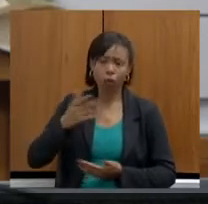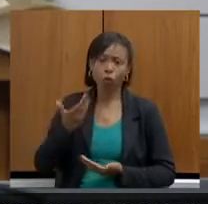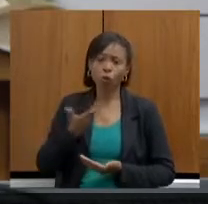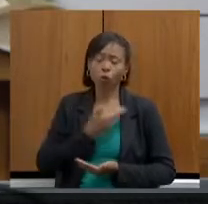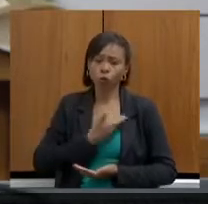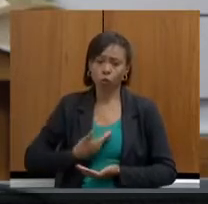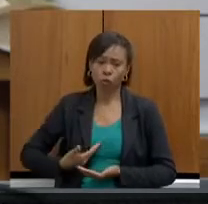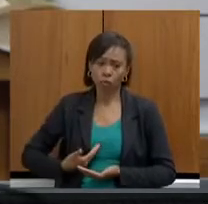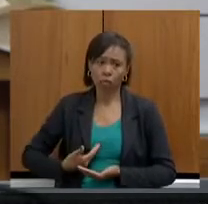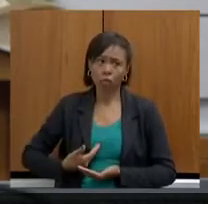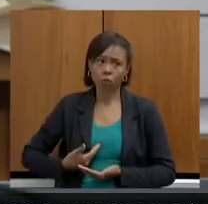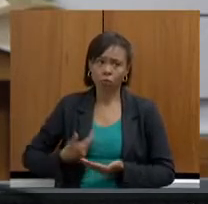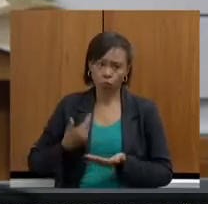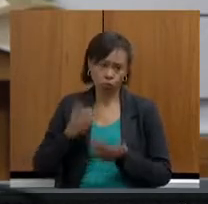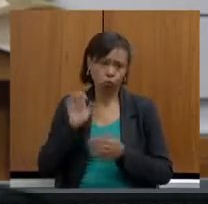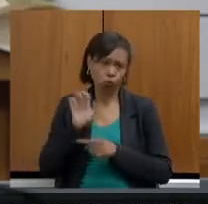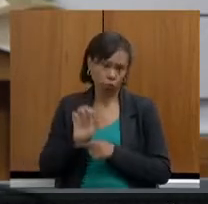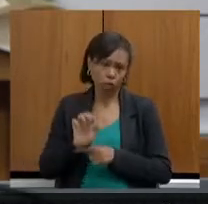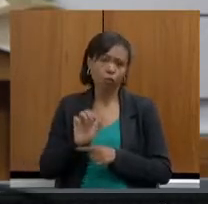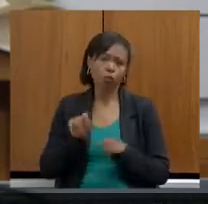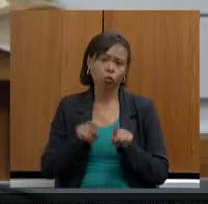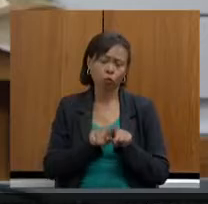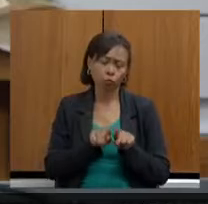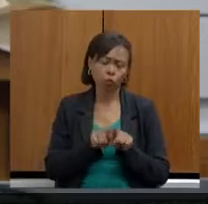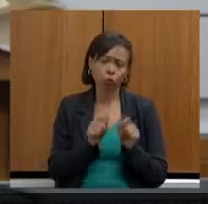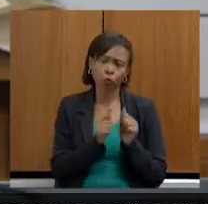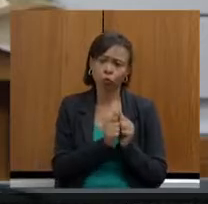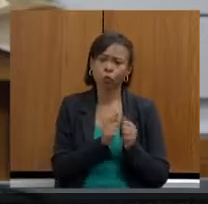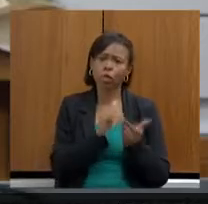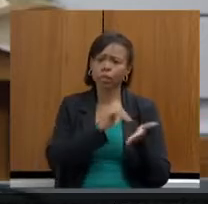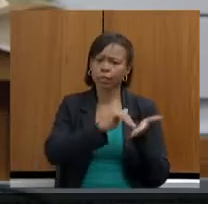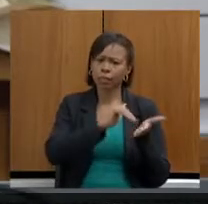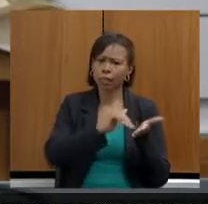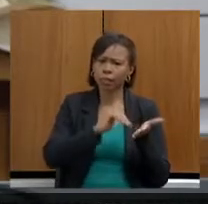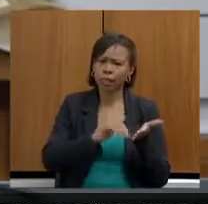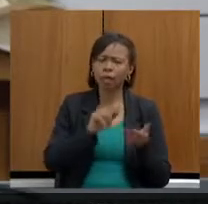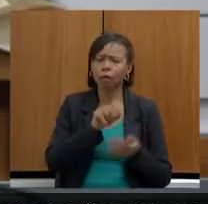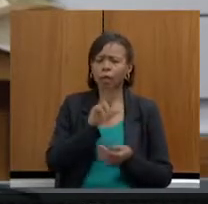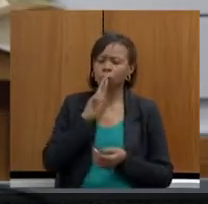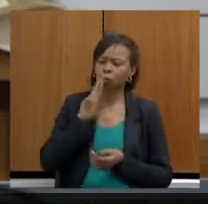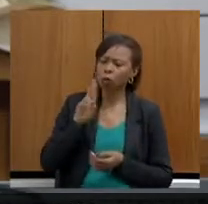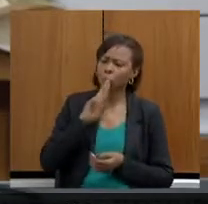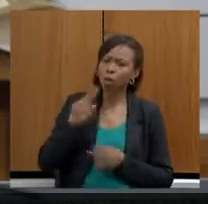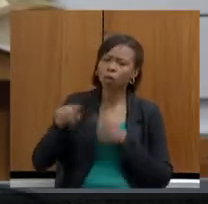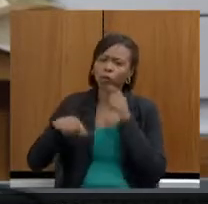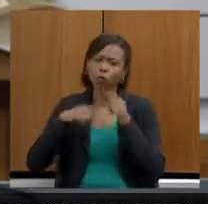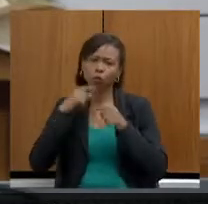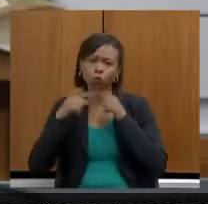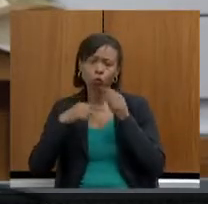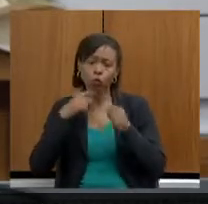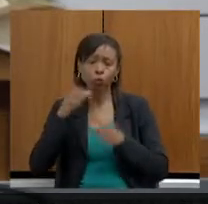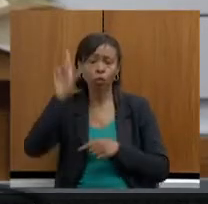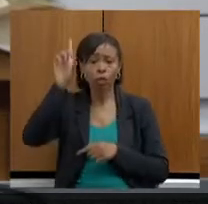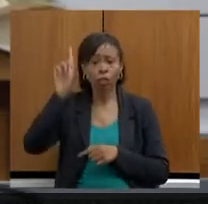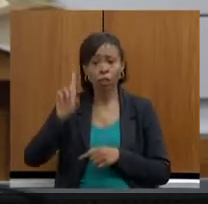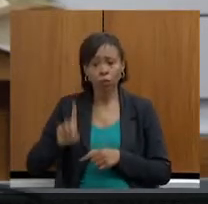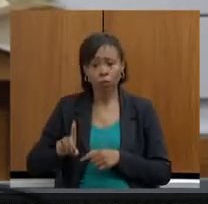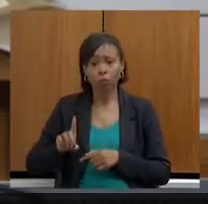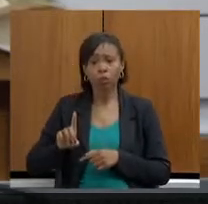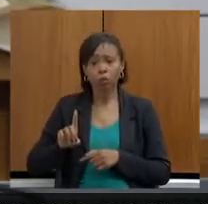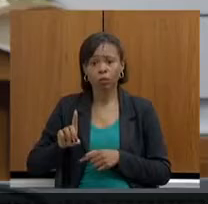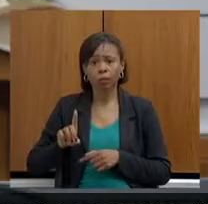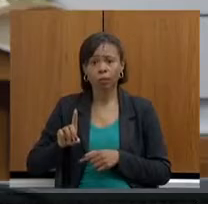com a equipe dela para responder todas as escalas dúvidas e questionamentos que os diretores escolhem de todo